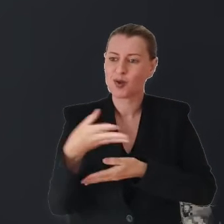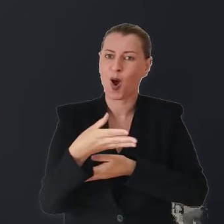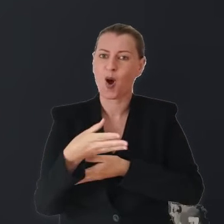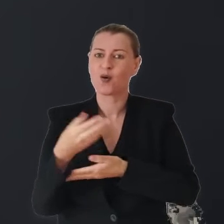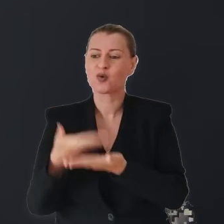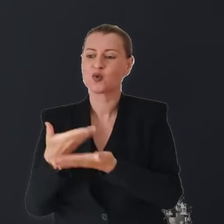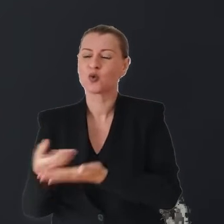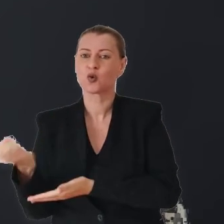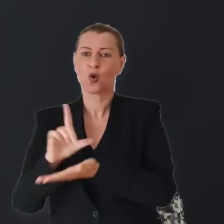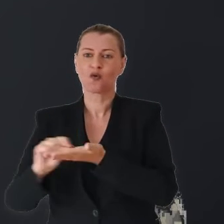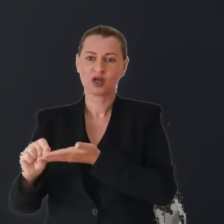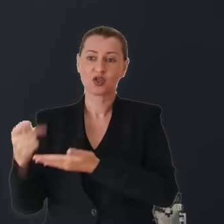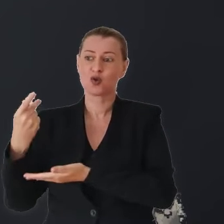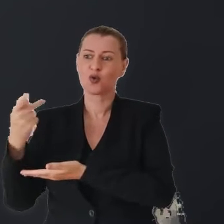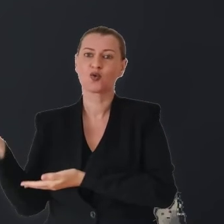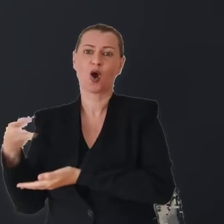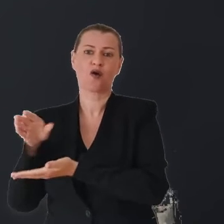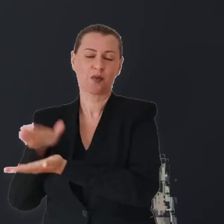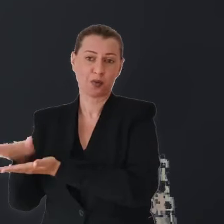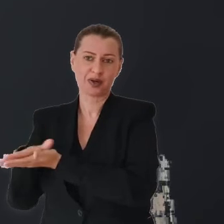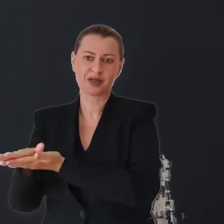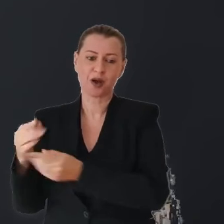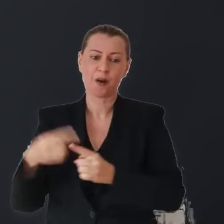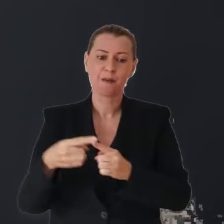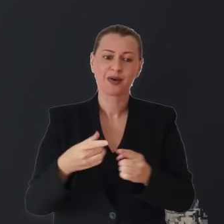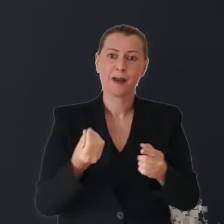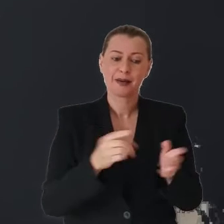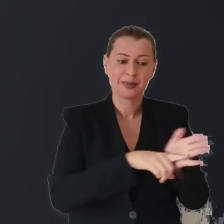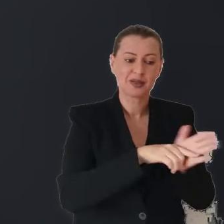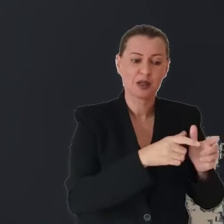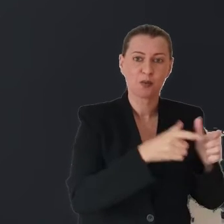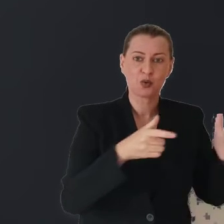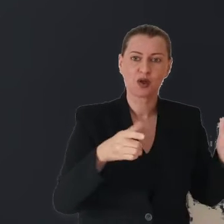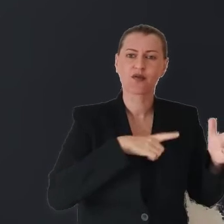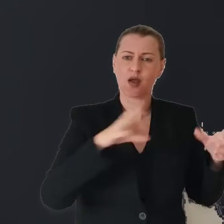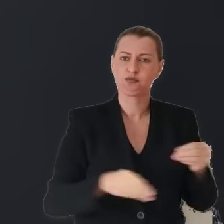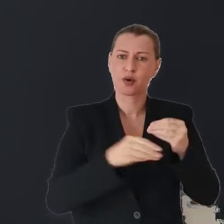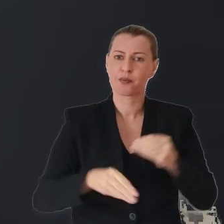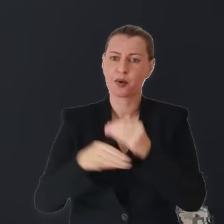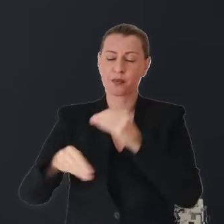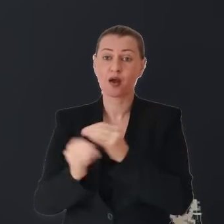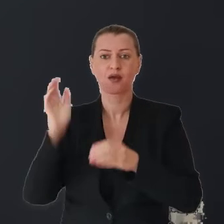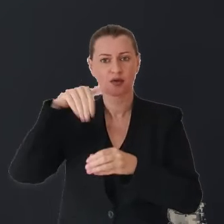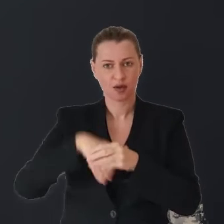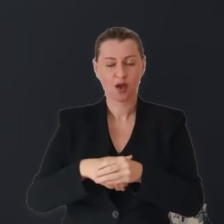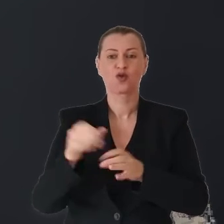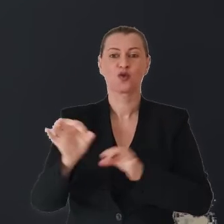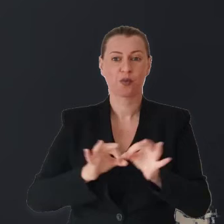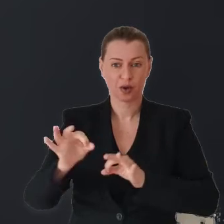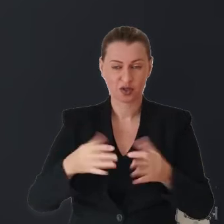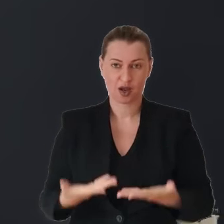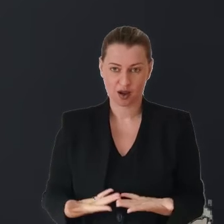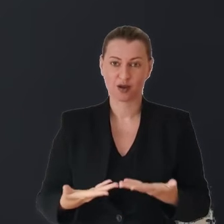artigos, ou várias publicações, porque elas são grandes, né? Então, elas têm várias ramificações, isso tudo está dentro, né, do projeto,